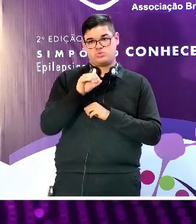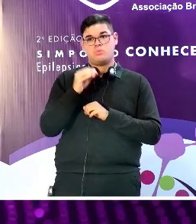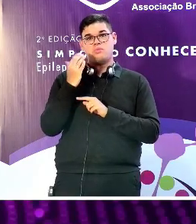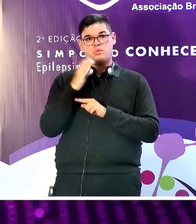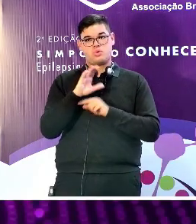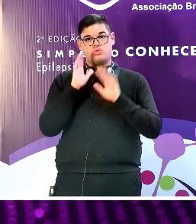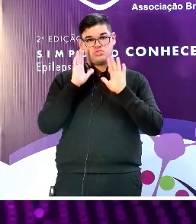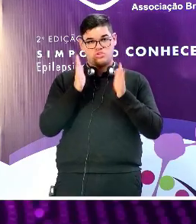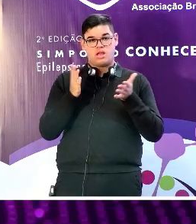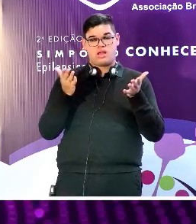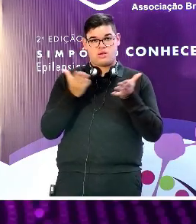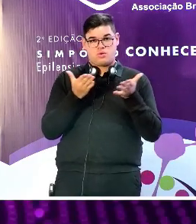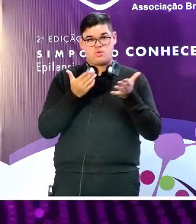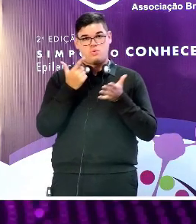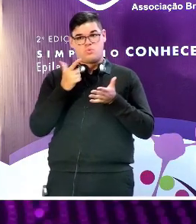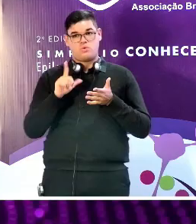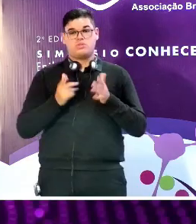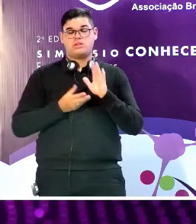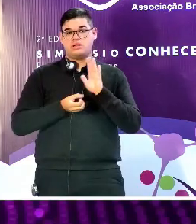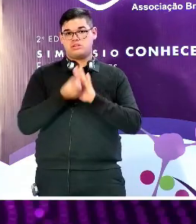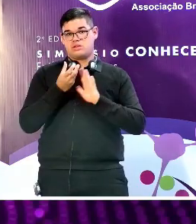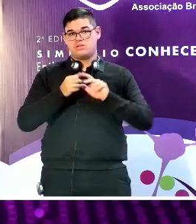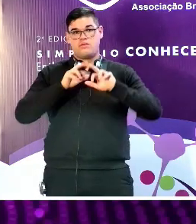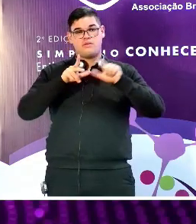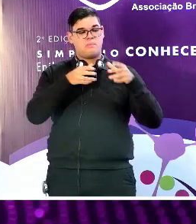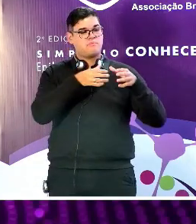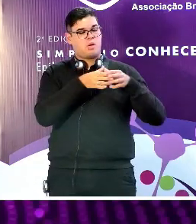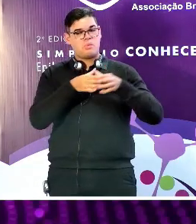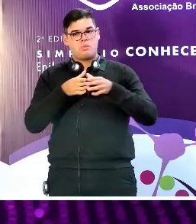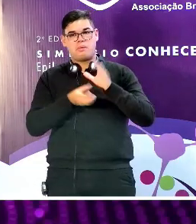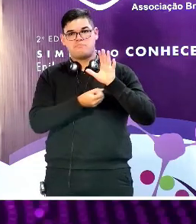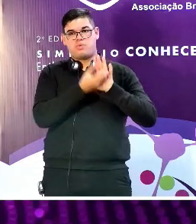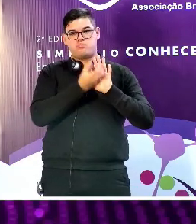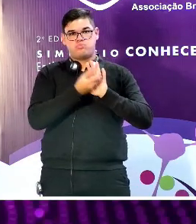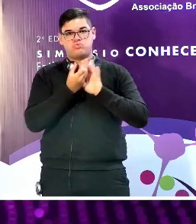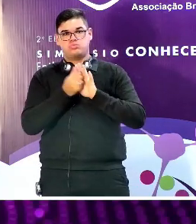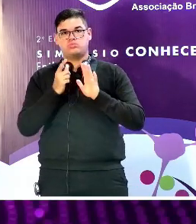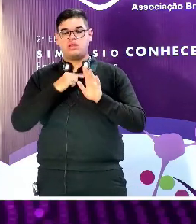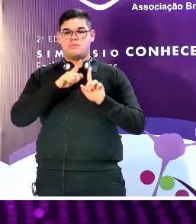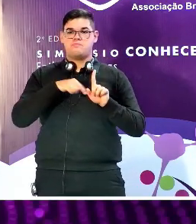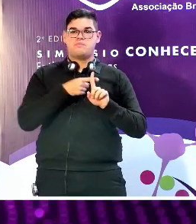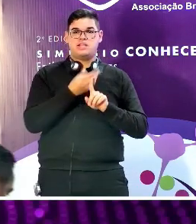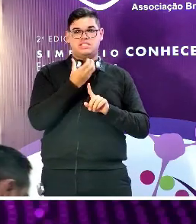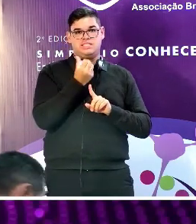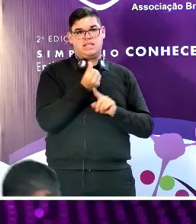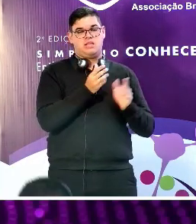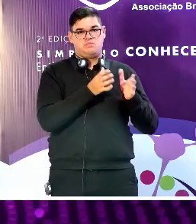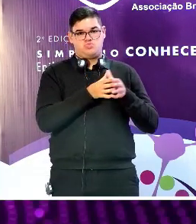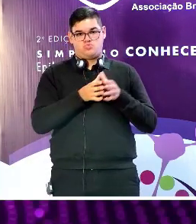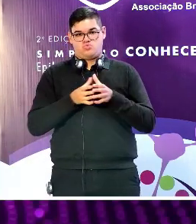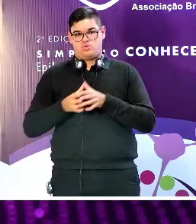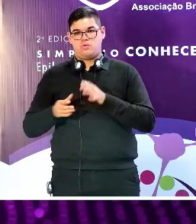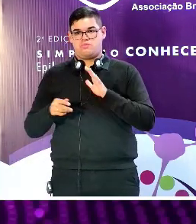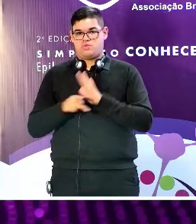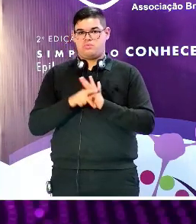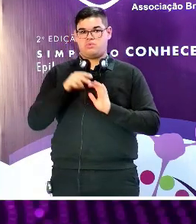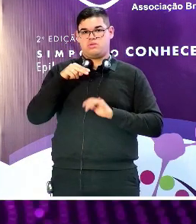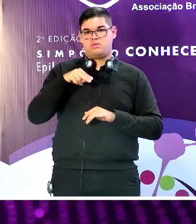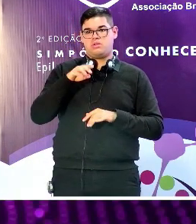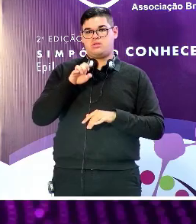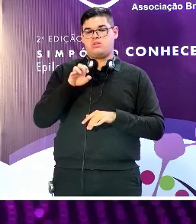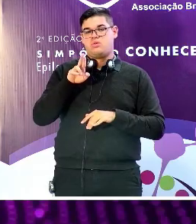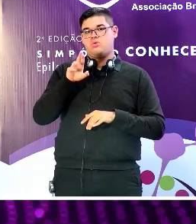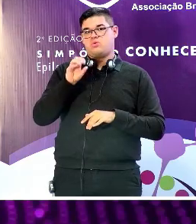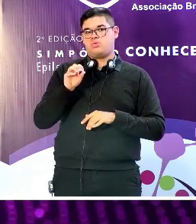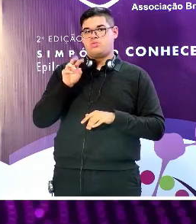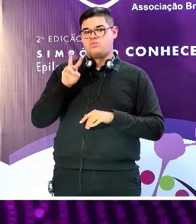neurovespina, a gente foi gerando várias patentes, tem mais de 6 patentes envolvidas com neurovespina,